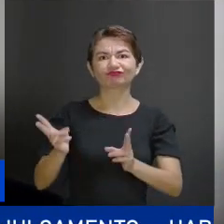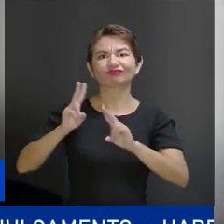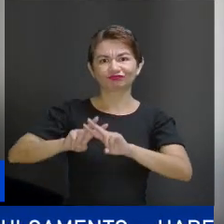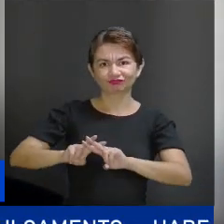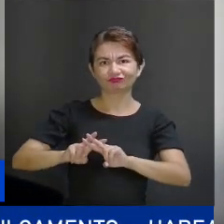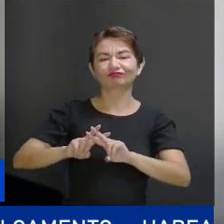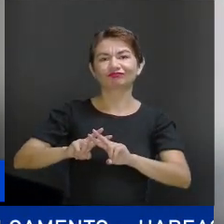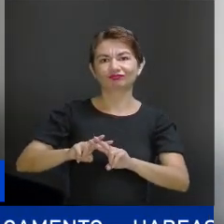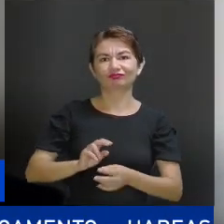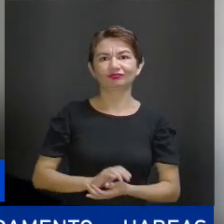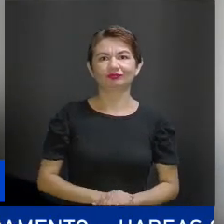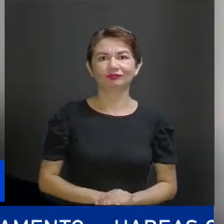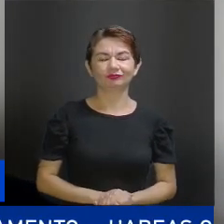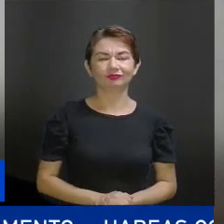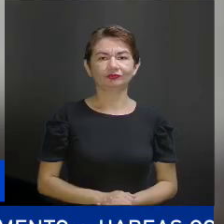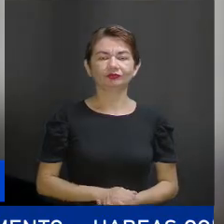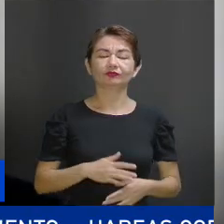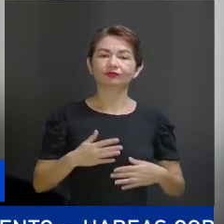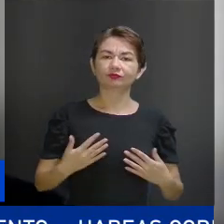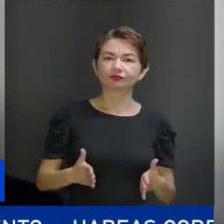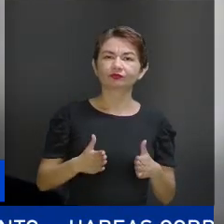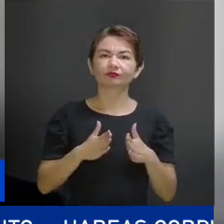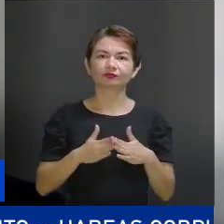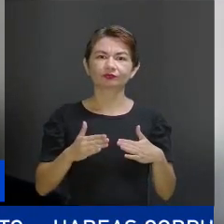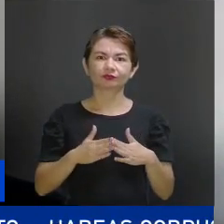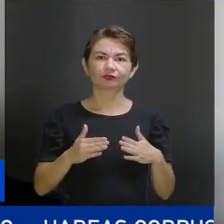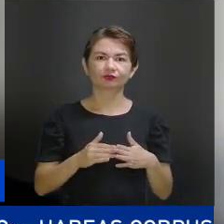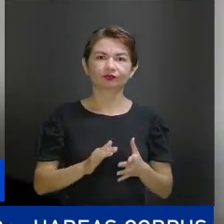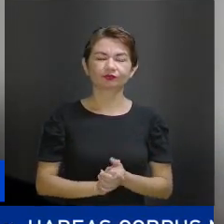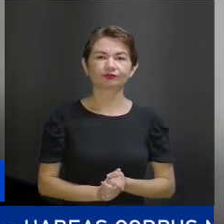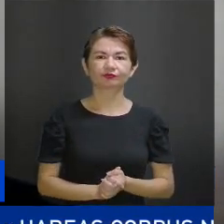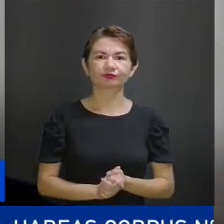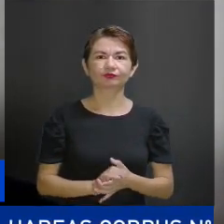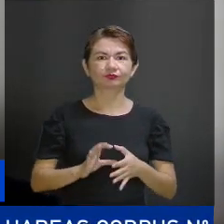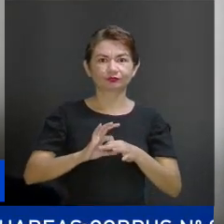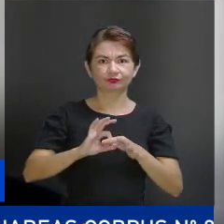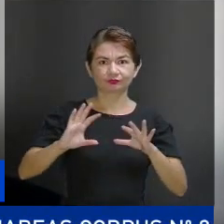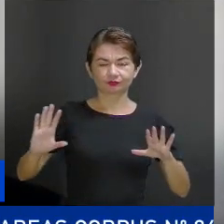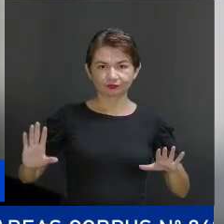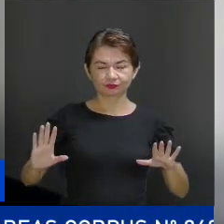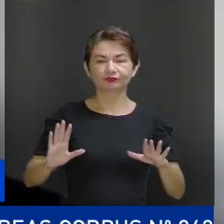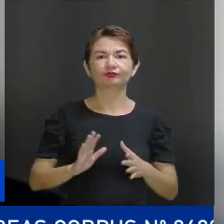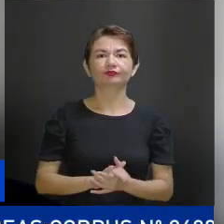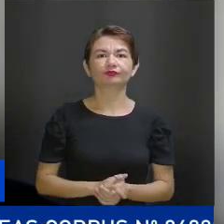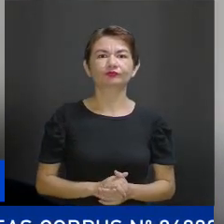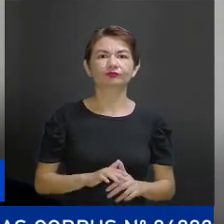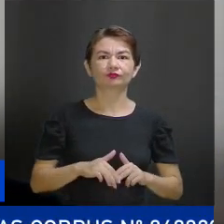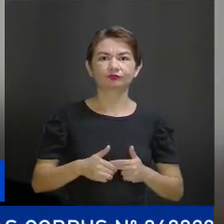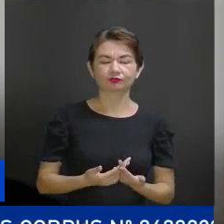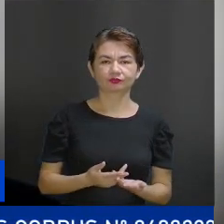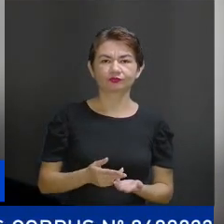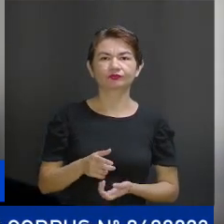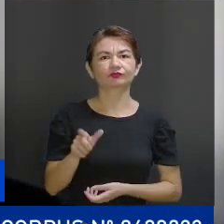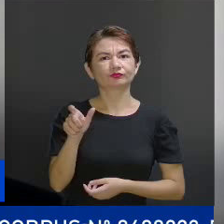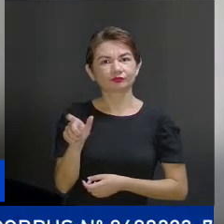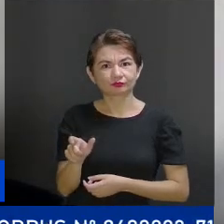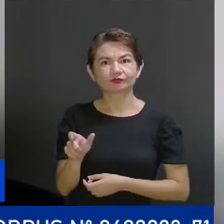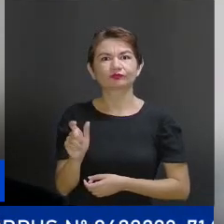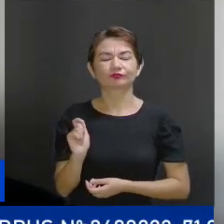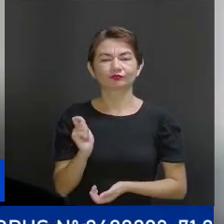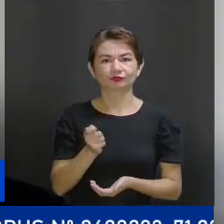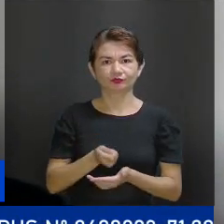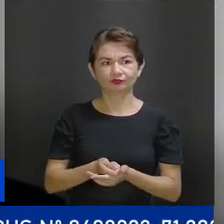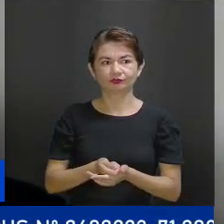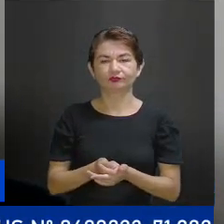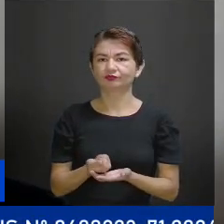já o teria feito. Diante disso, requeriu a concessão de tutela provisória para que o paciente fosse posto em liberdade sem o pagamento